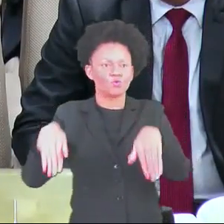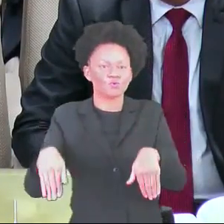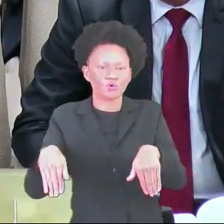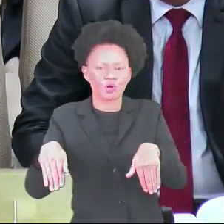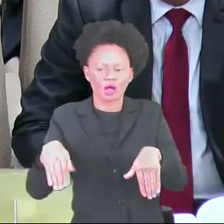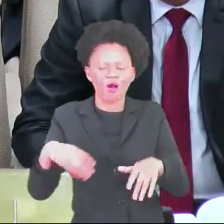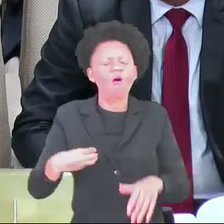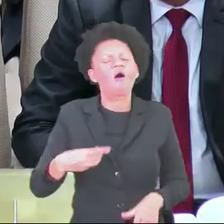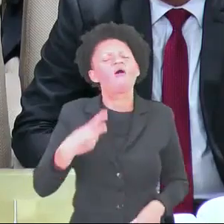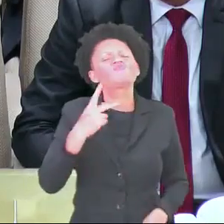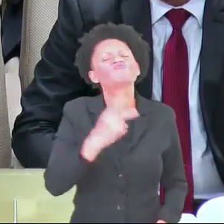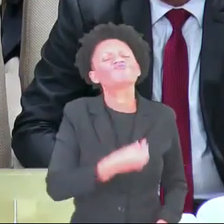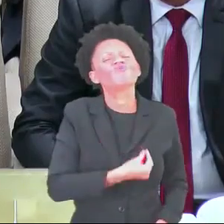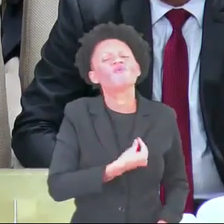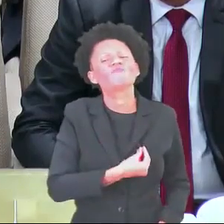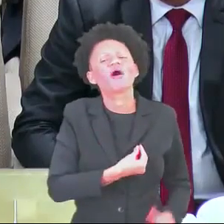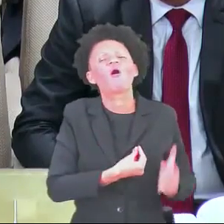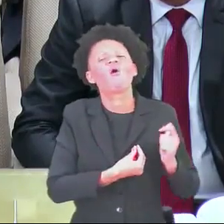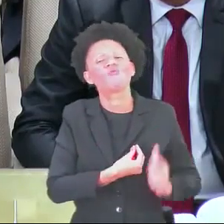sua vida, meu irmão?